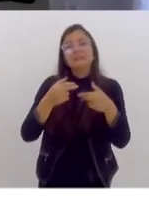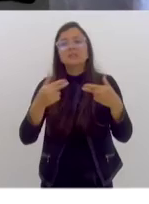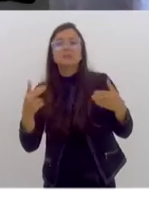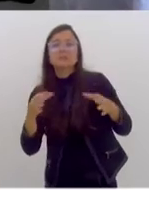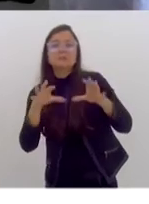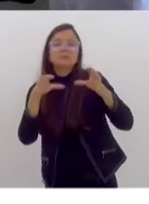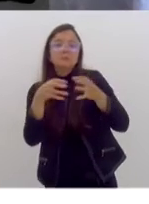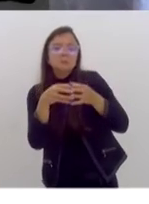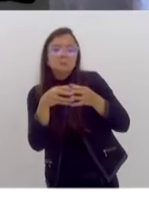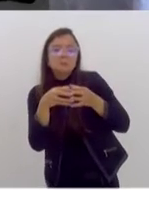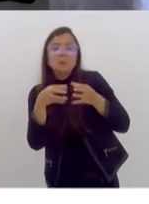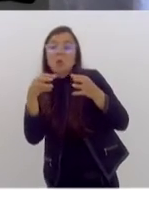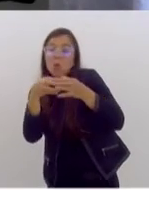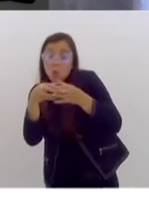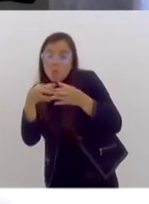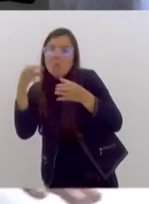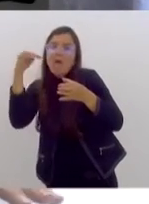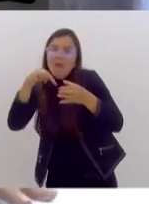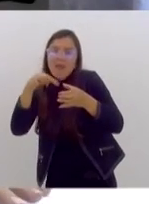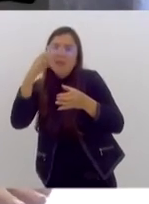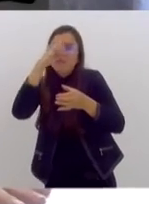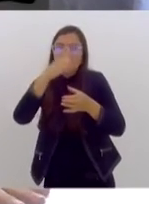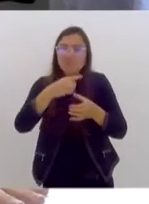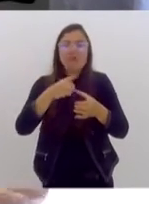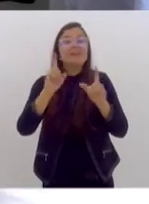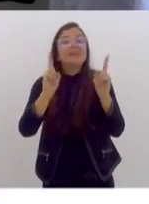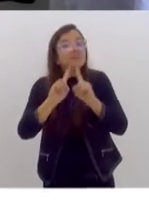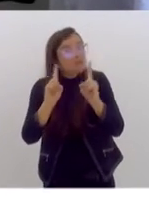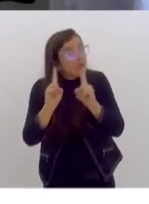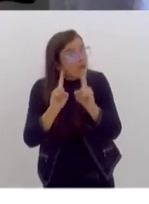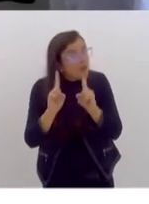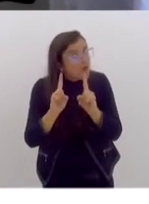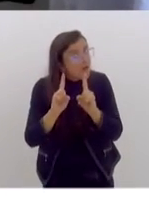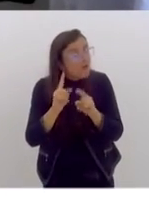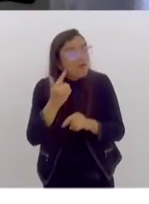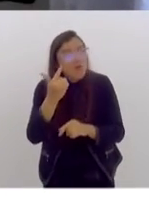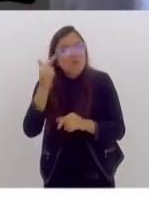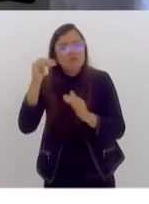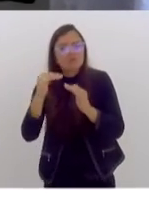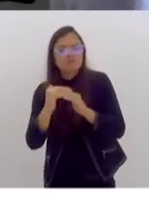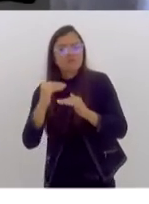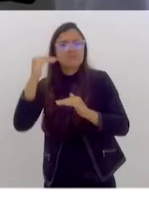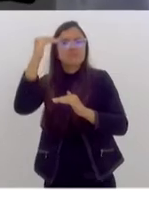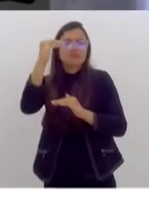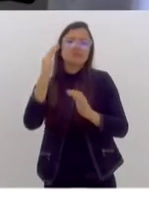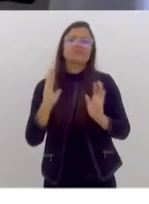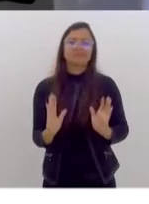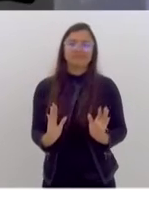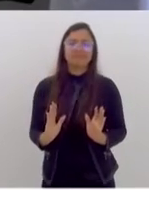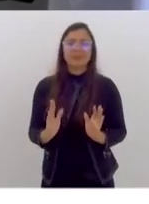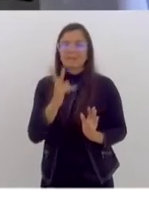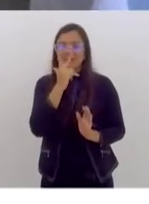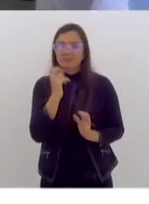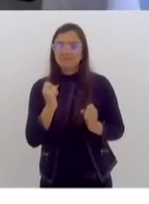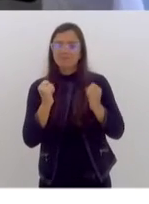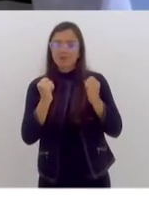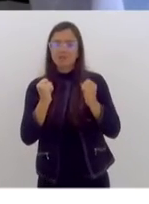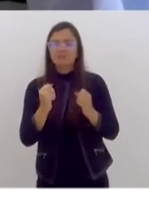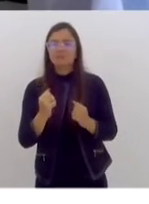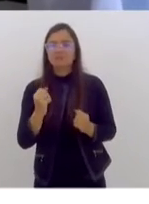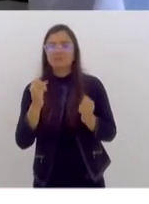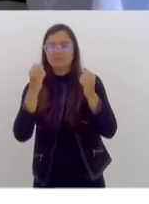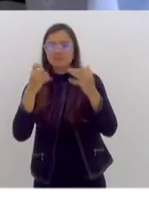grupo indicando uma coisa mais enfática mas enfática não sei se se todos